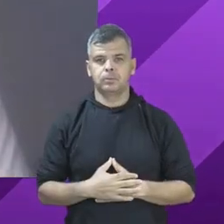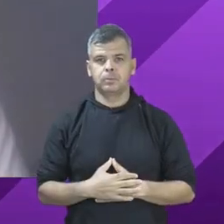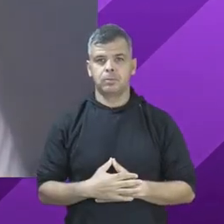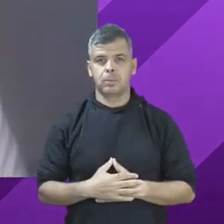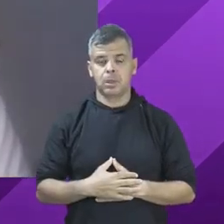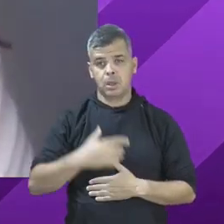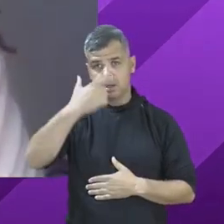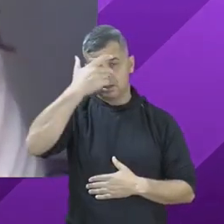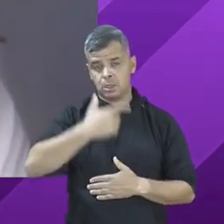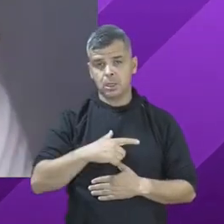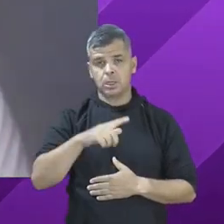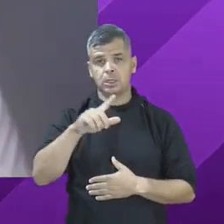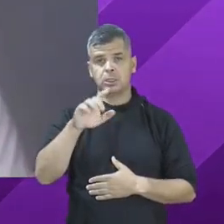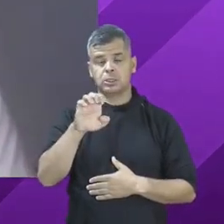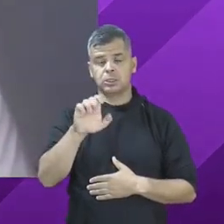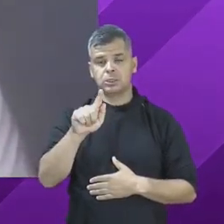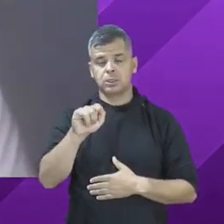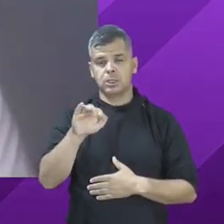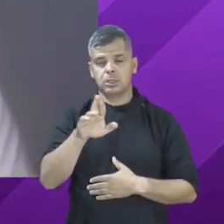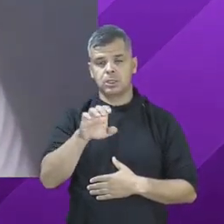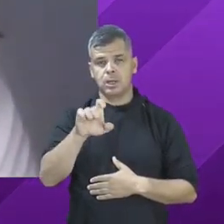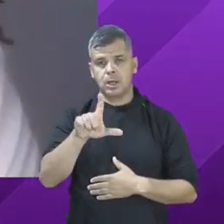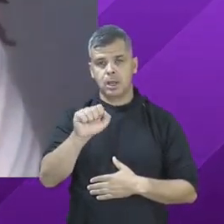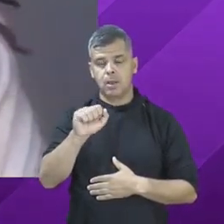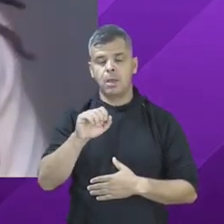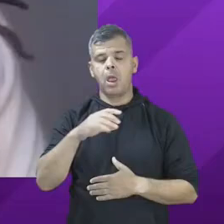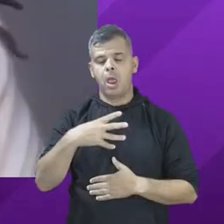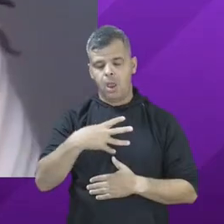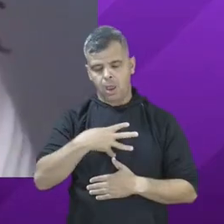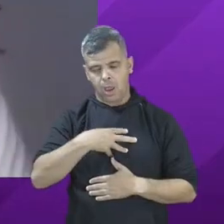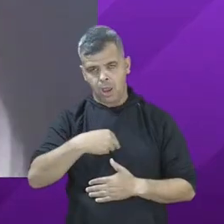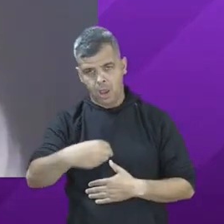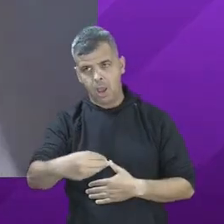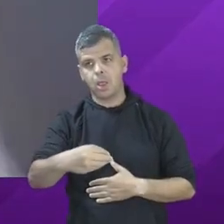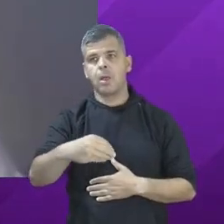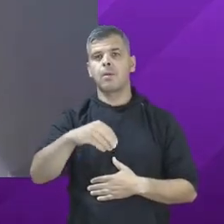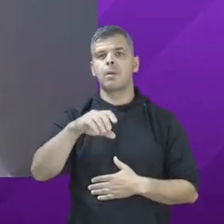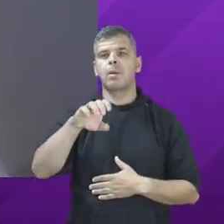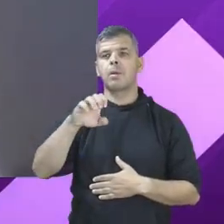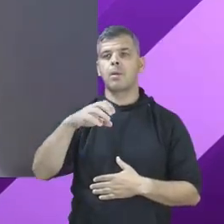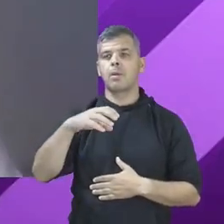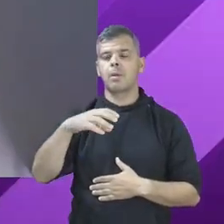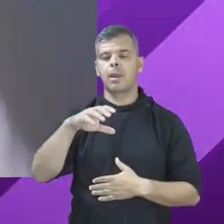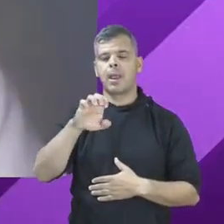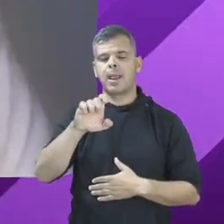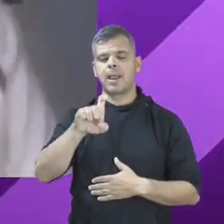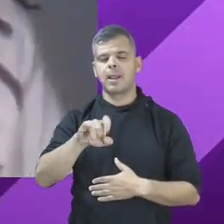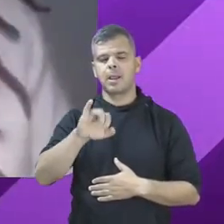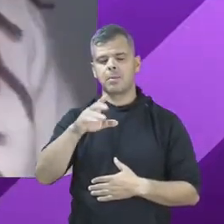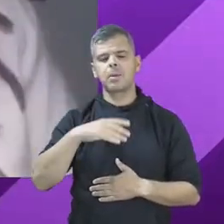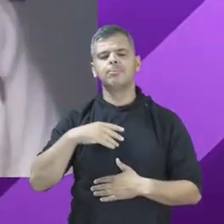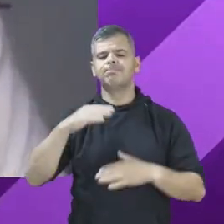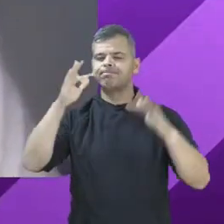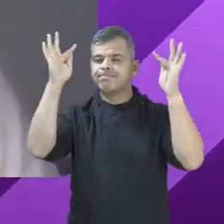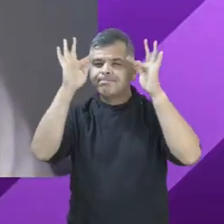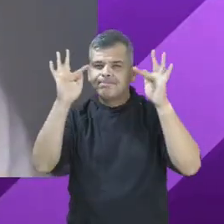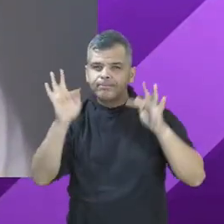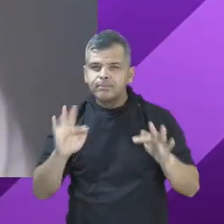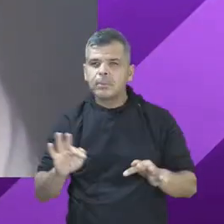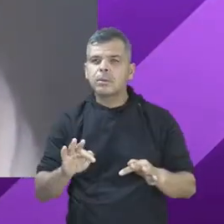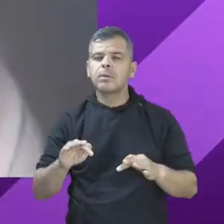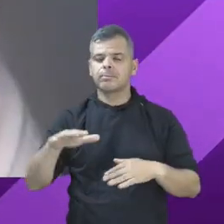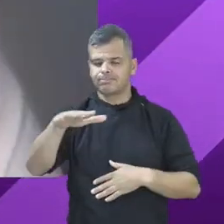Sou Giane Elisa, sou filha da Carminha, do Expedito. Estou aqui hoje muito contente de estar